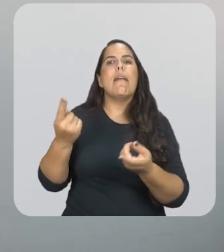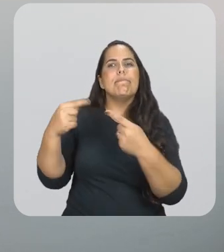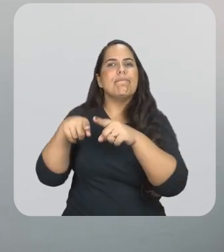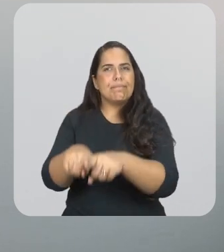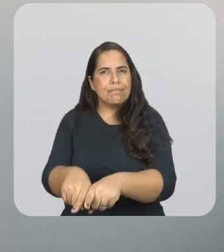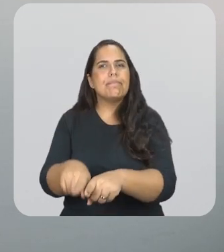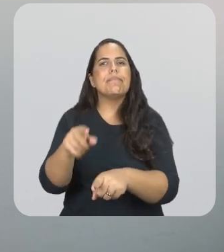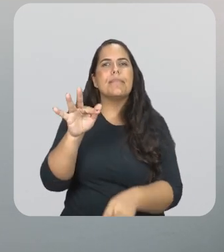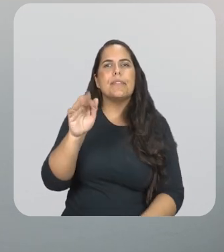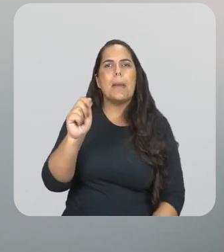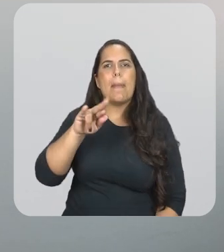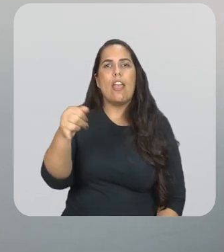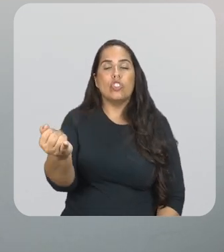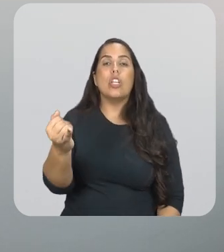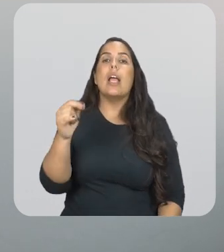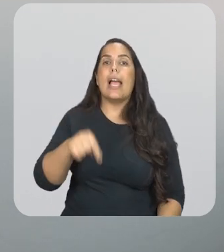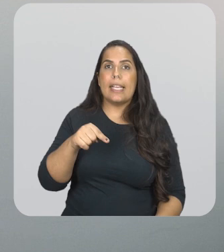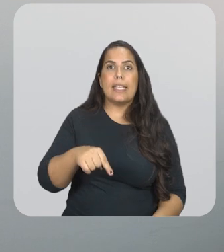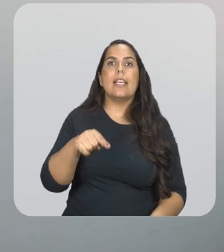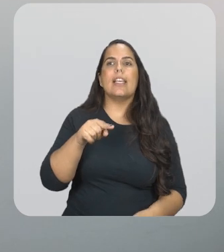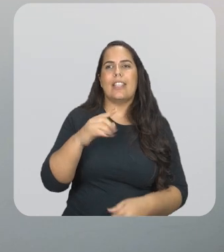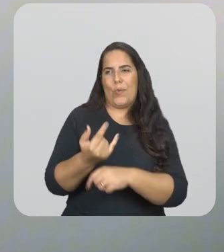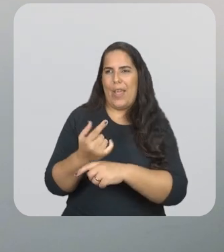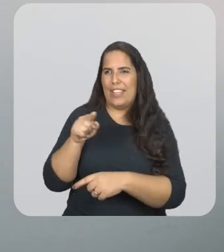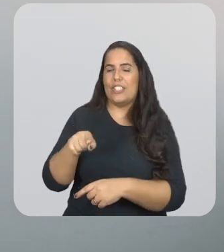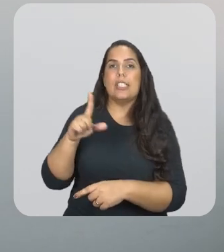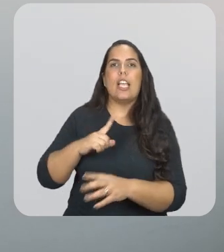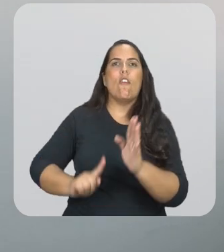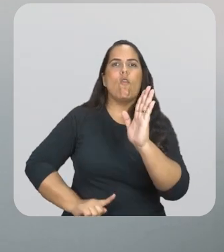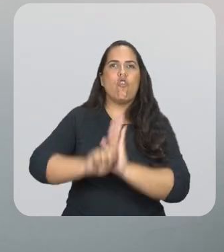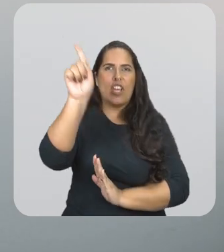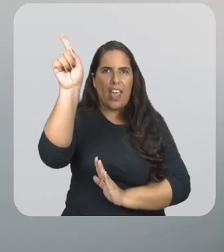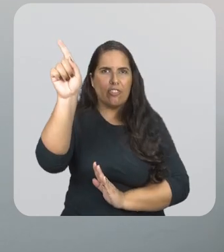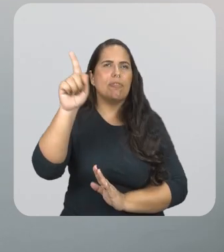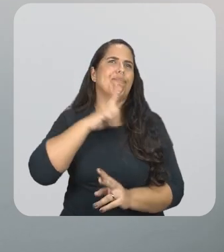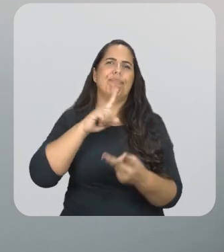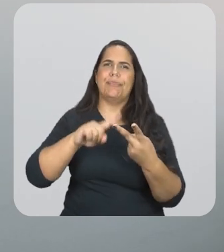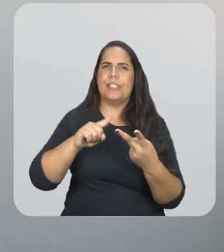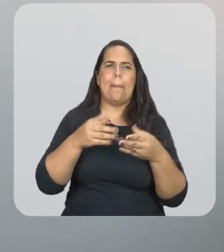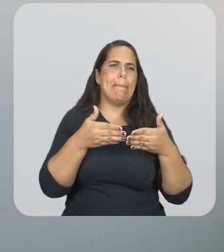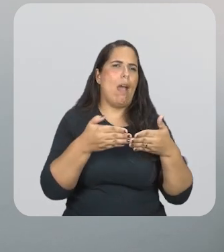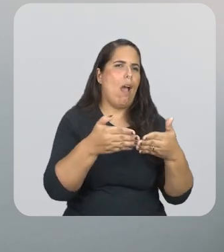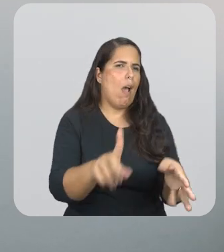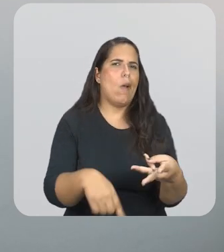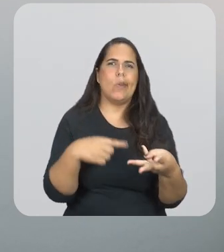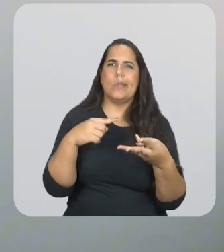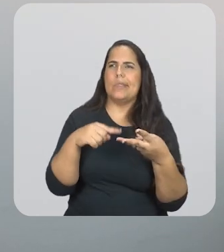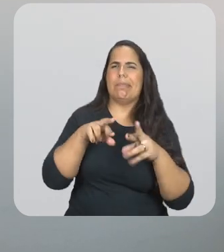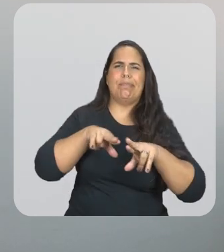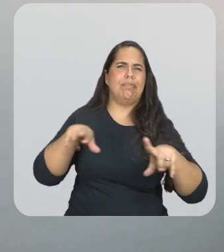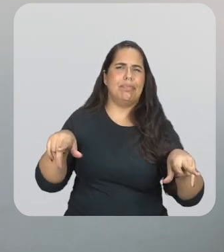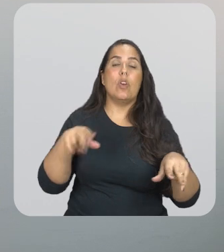FAPERJ, das equipes. Aqui na UERJ do Oeste a gente tem uma equipe de foguete. Aí tem de foguete, de barco,